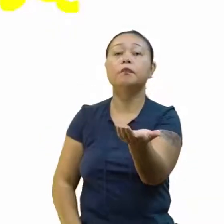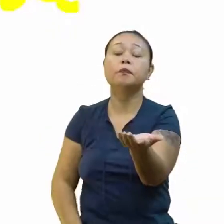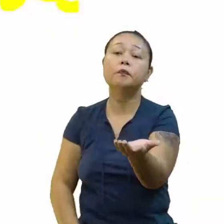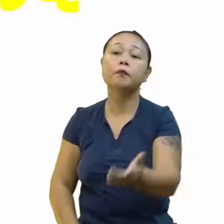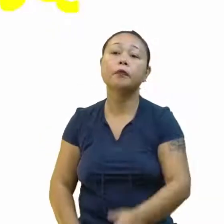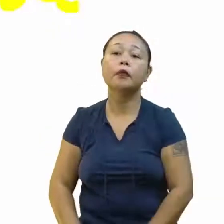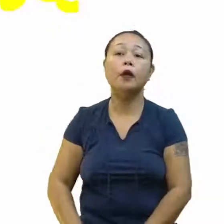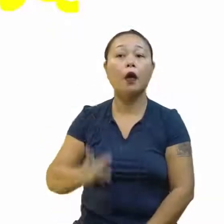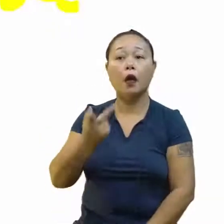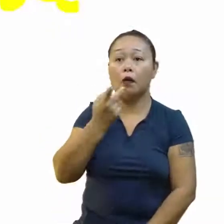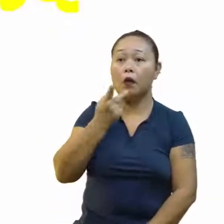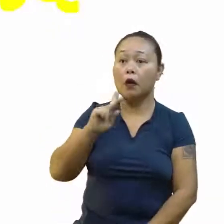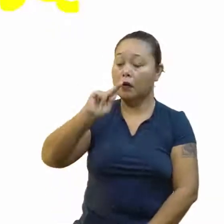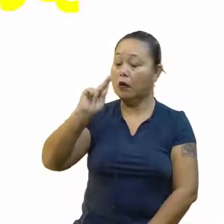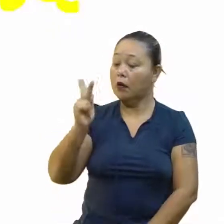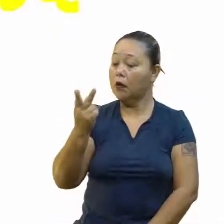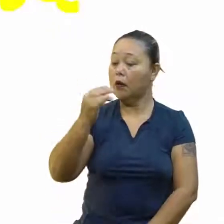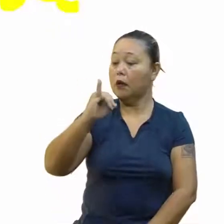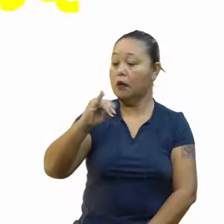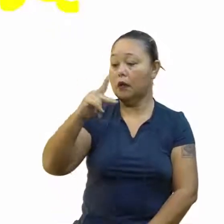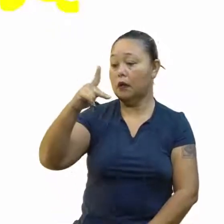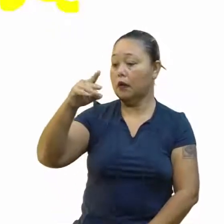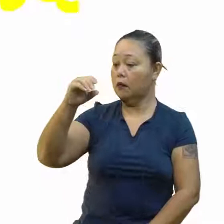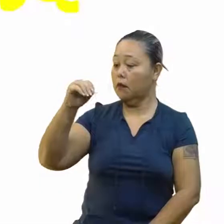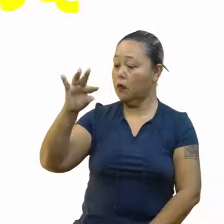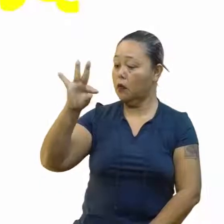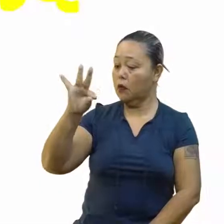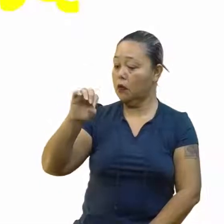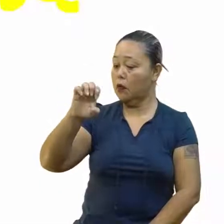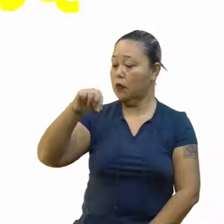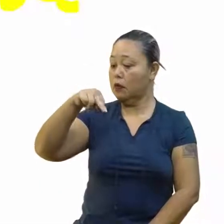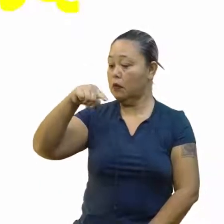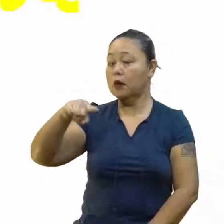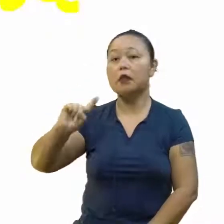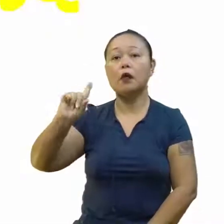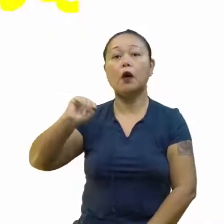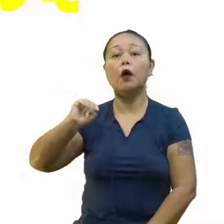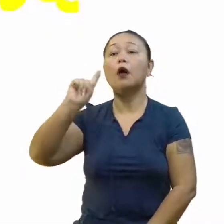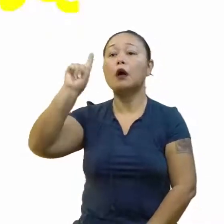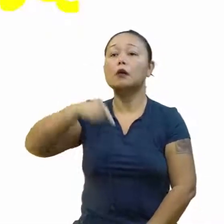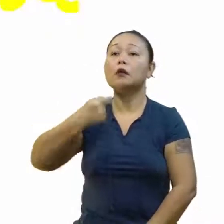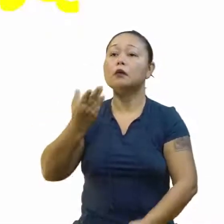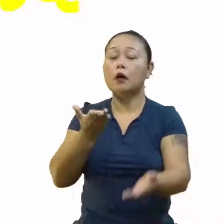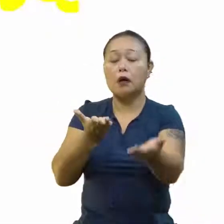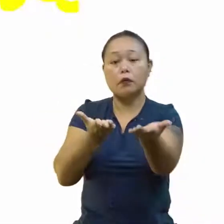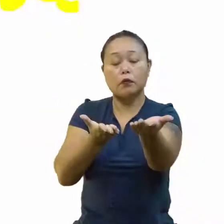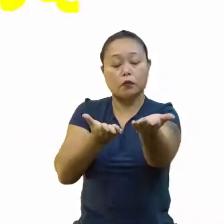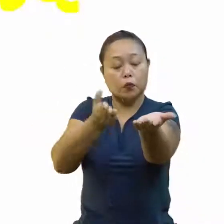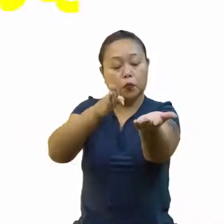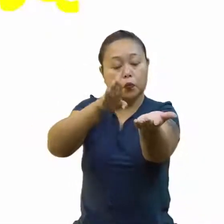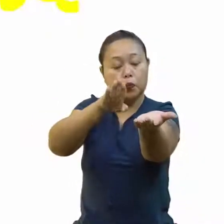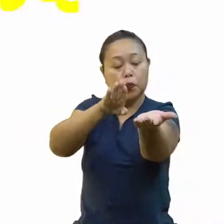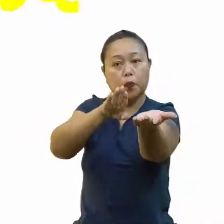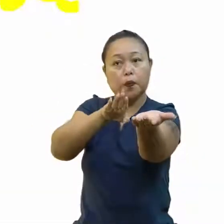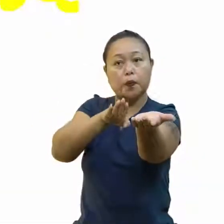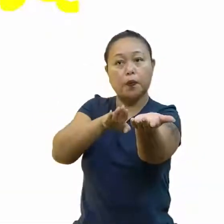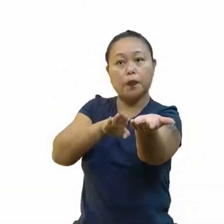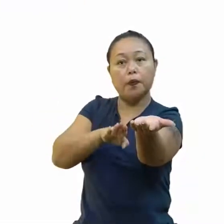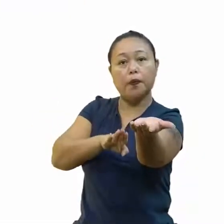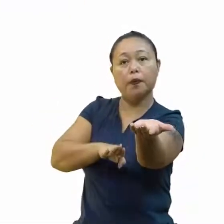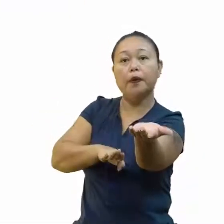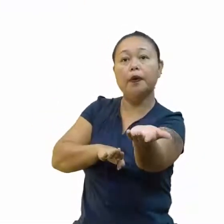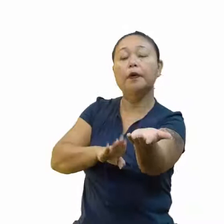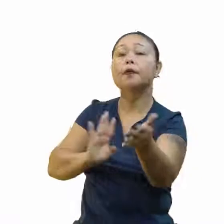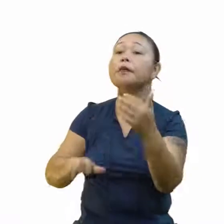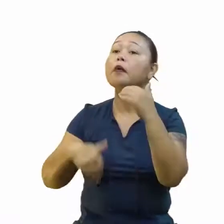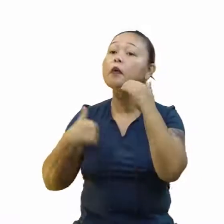E quando eu tenho a hipotensão, significa o quê? Pressão arterial baixa. Quais